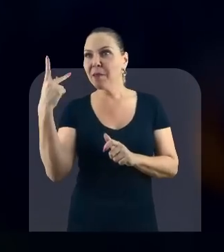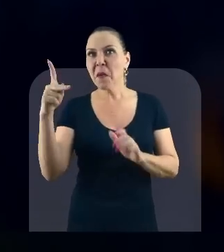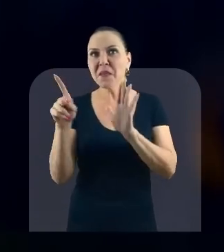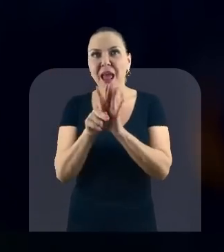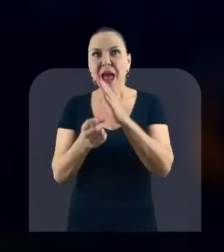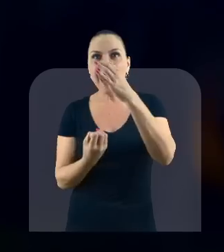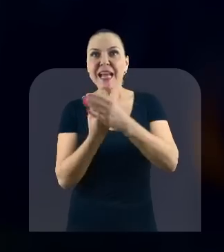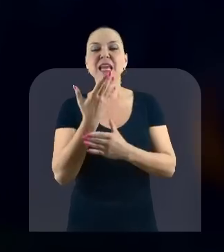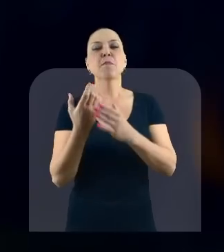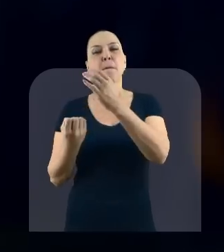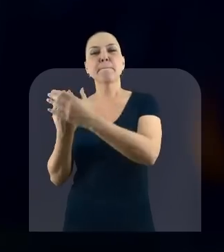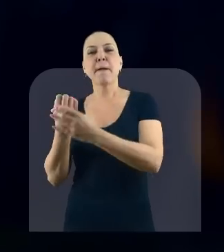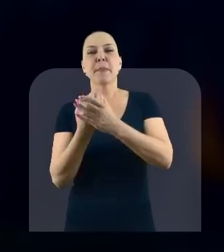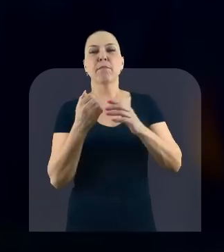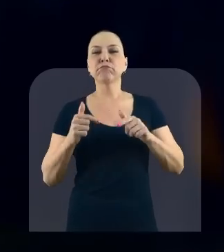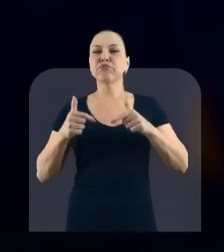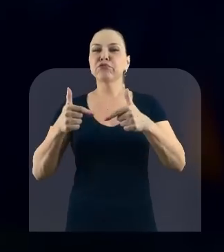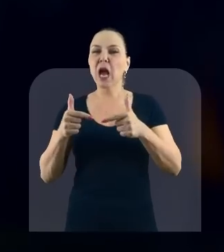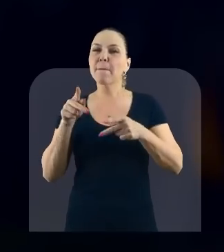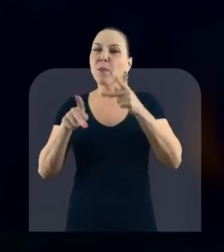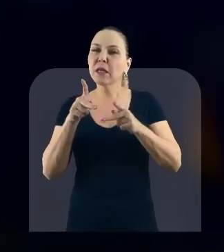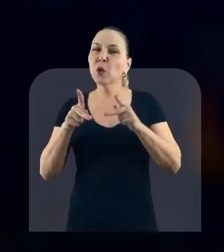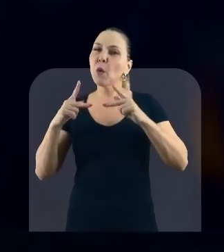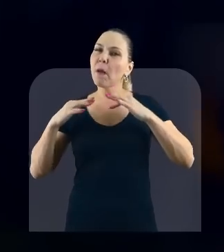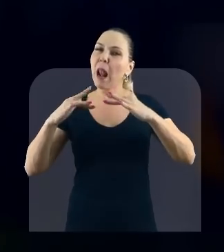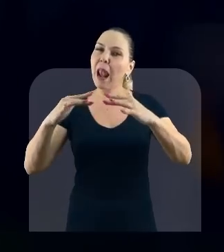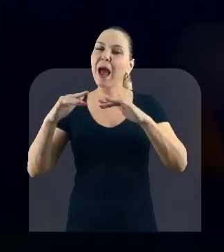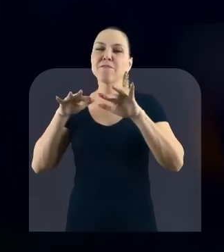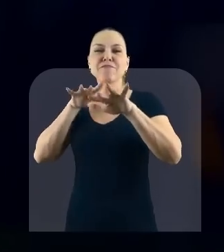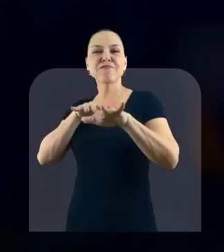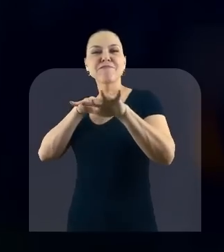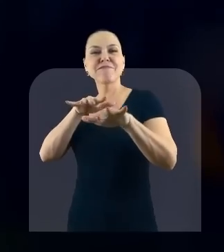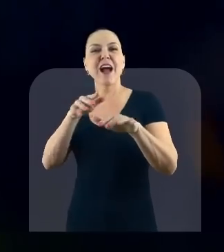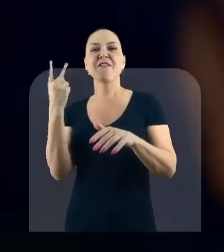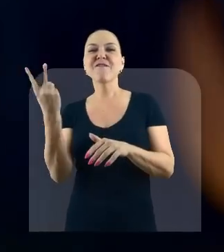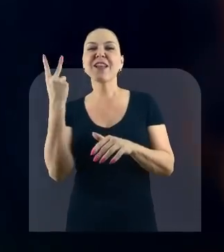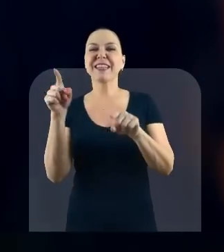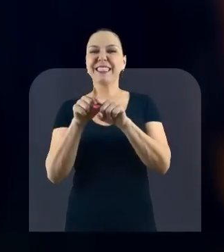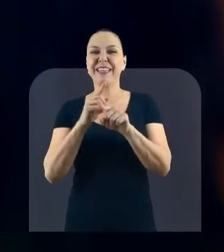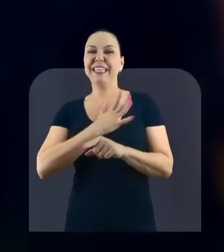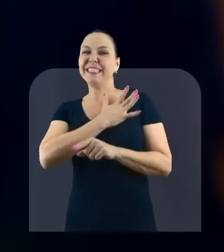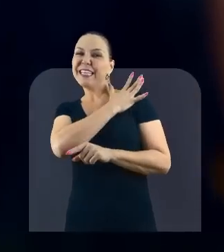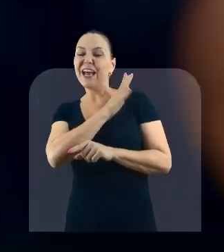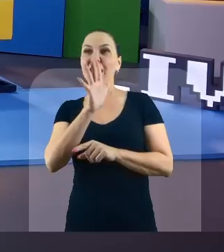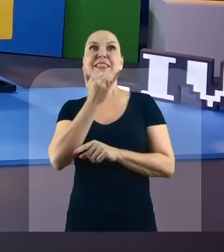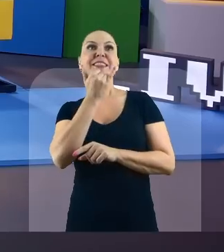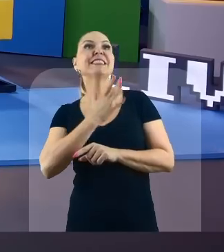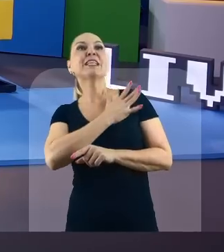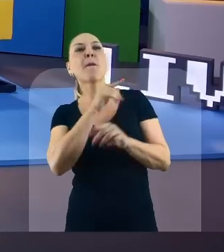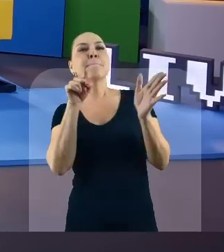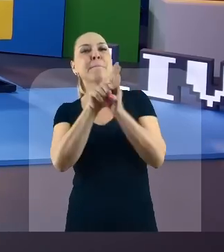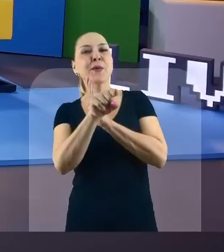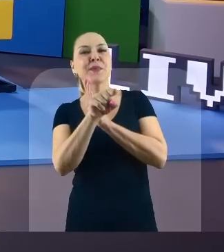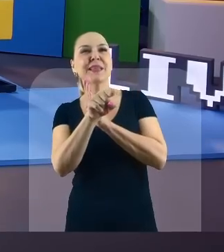Então nós criamos isso e vamos criando essa militância também que defende os valores. Desculpa. General. Desculpa, não. Eu vou fazer